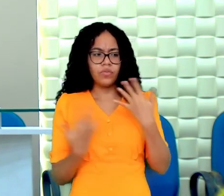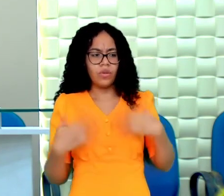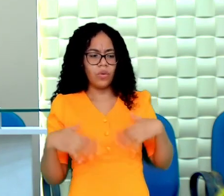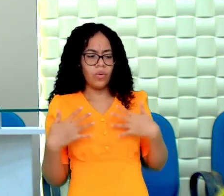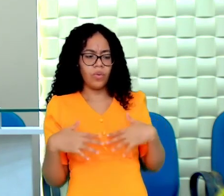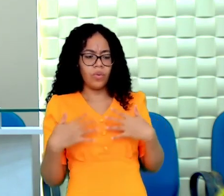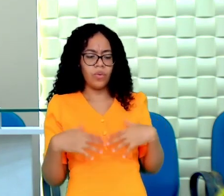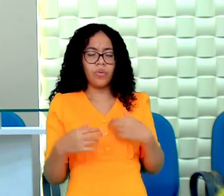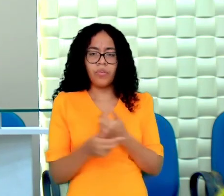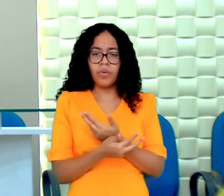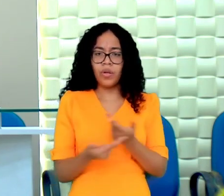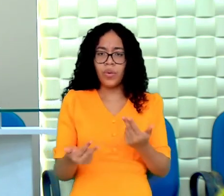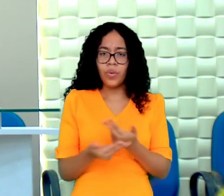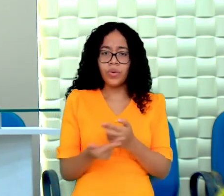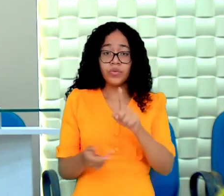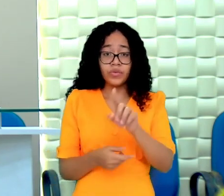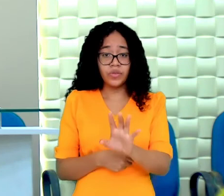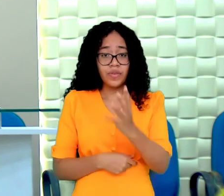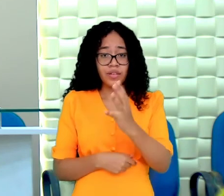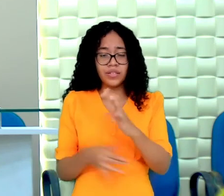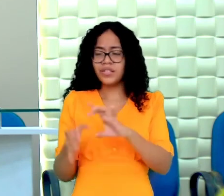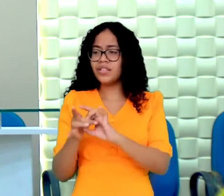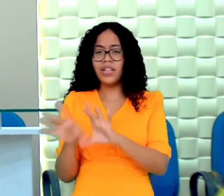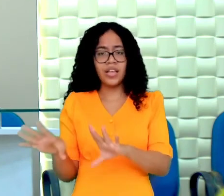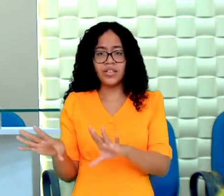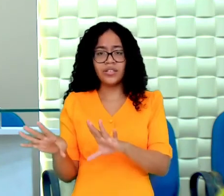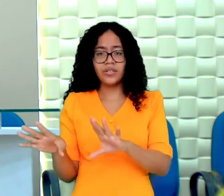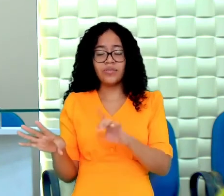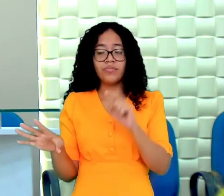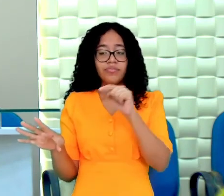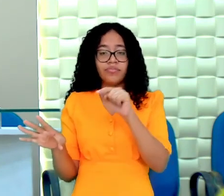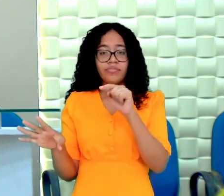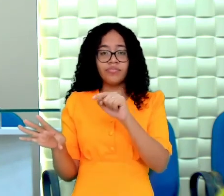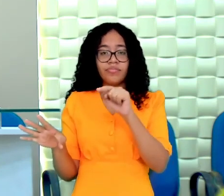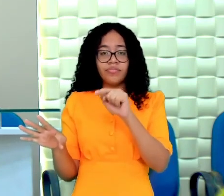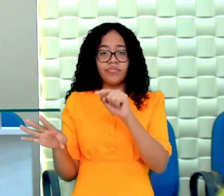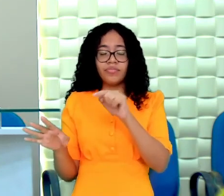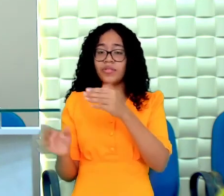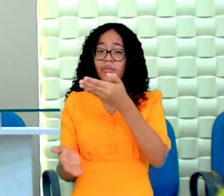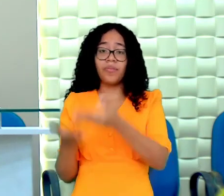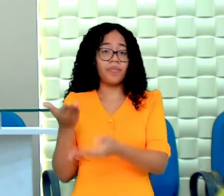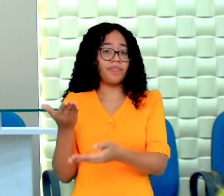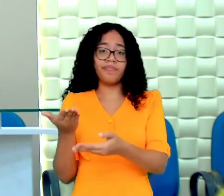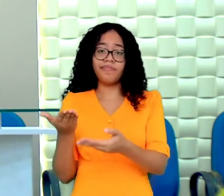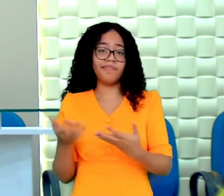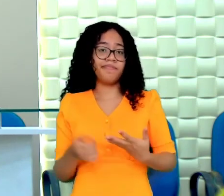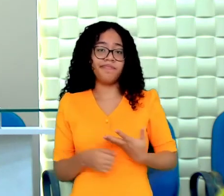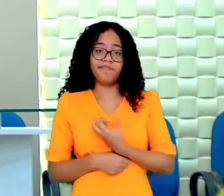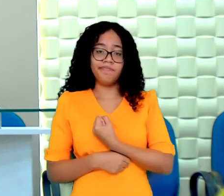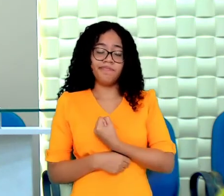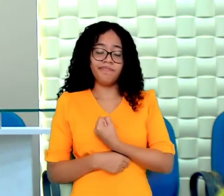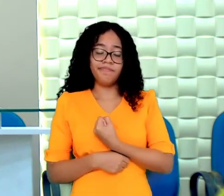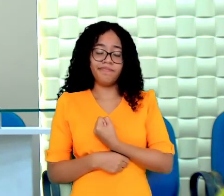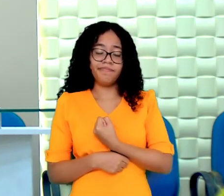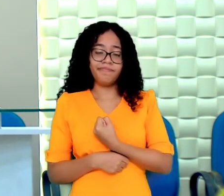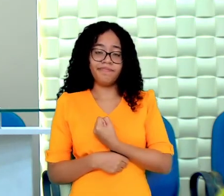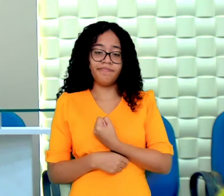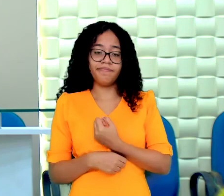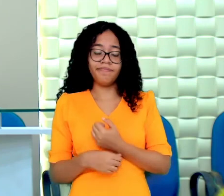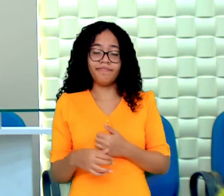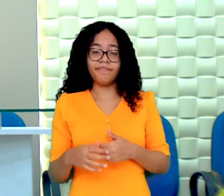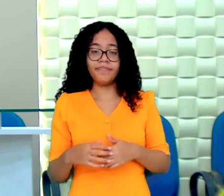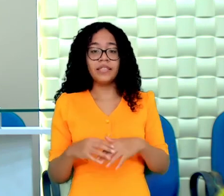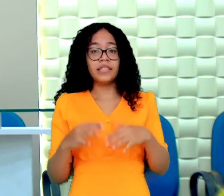fazendo, deixe de fazer, para que o seu irmão não se escandalize e venha perder a sua salvação.